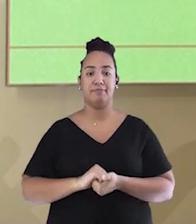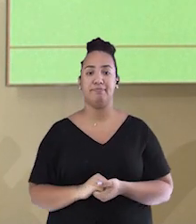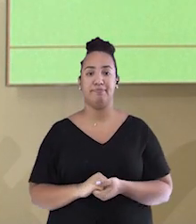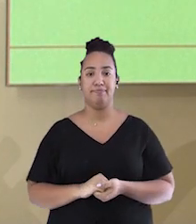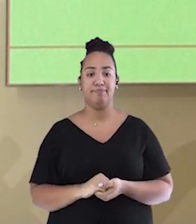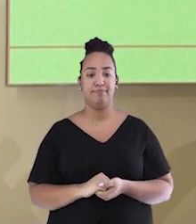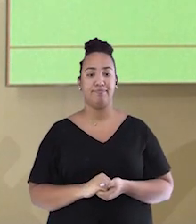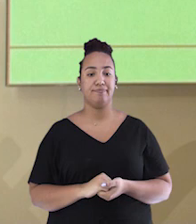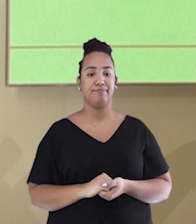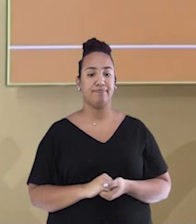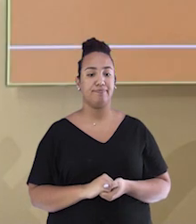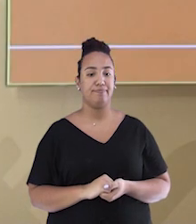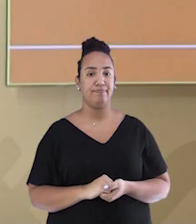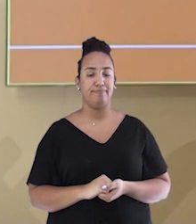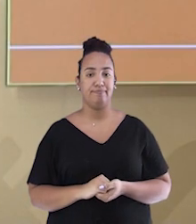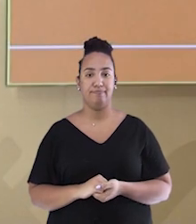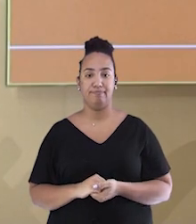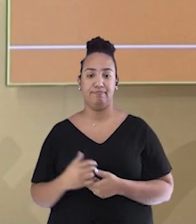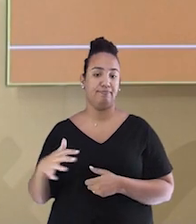questão 2.